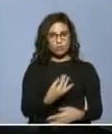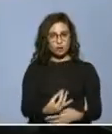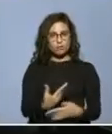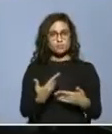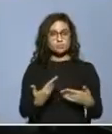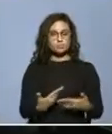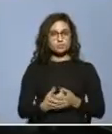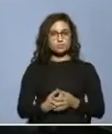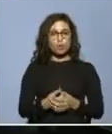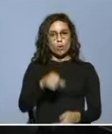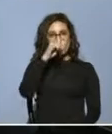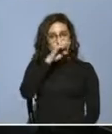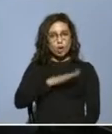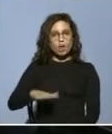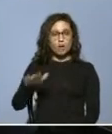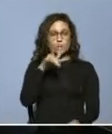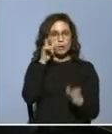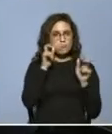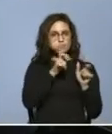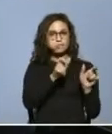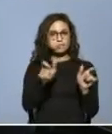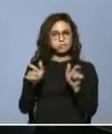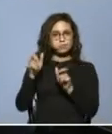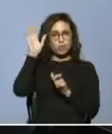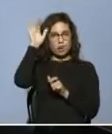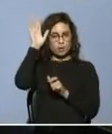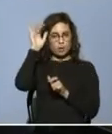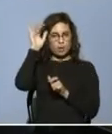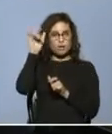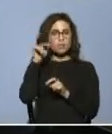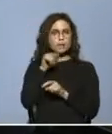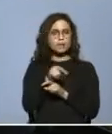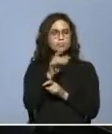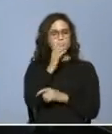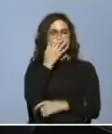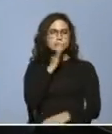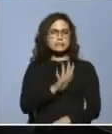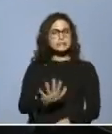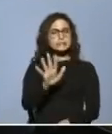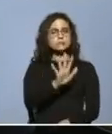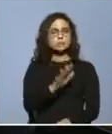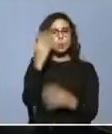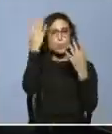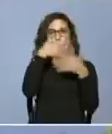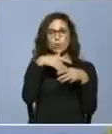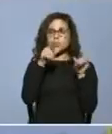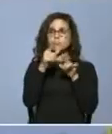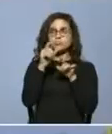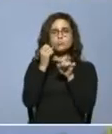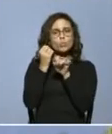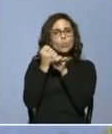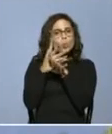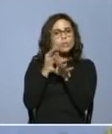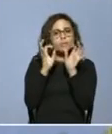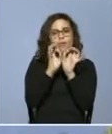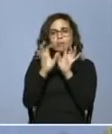Estavam nos campos e vigiavam os rebanhos naquela que parecia ser uma noite igual a tantas